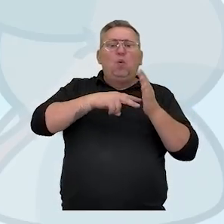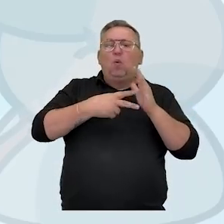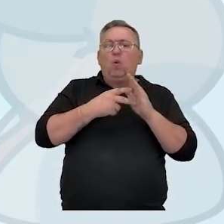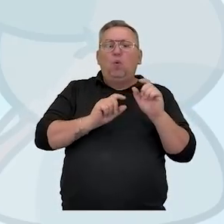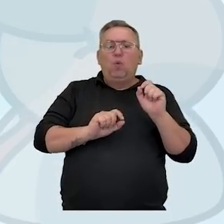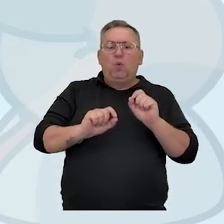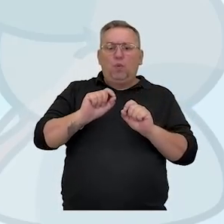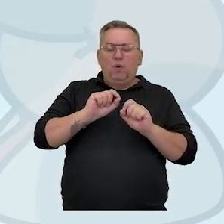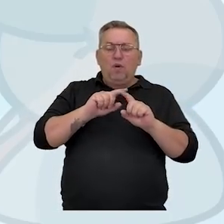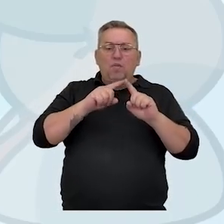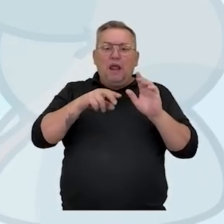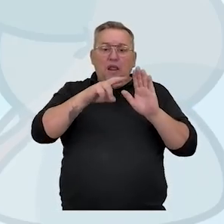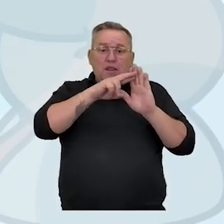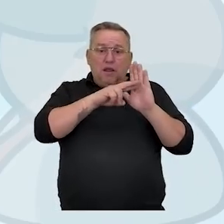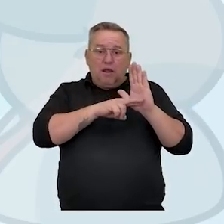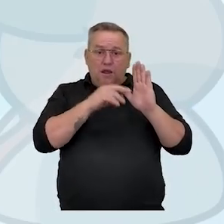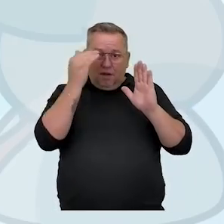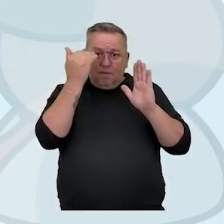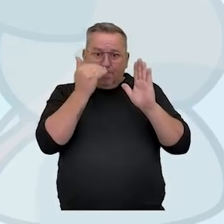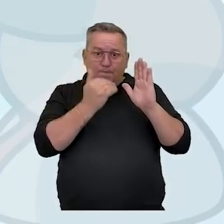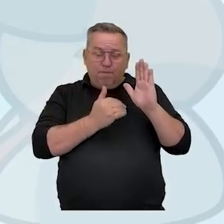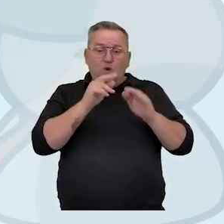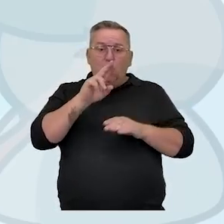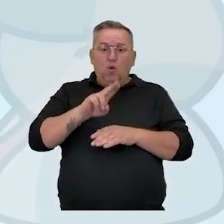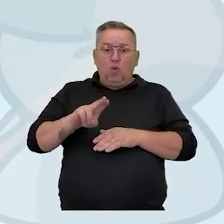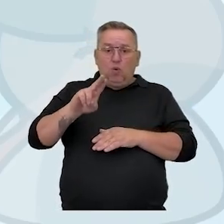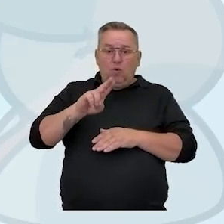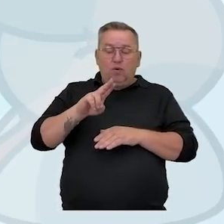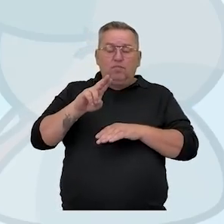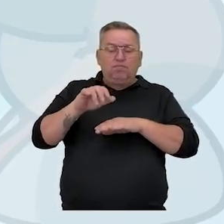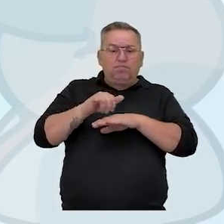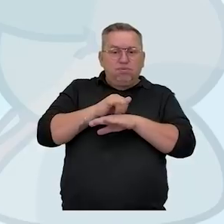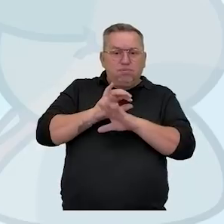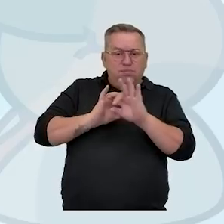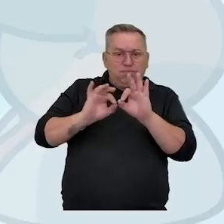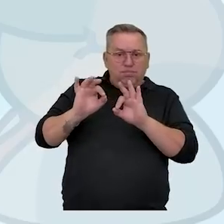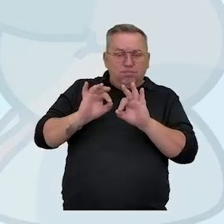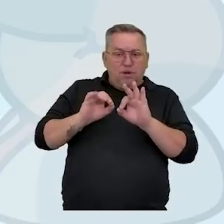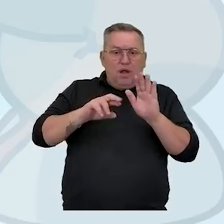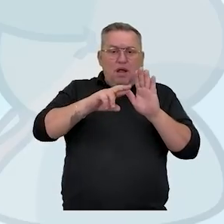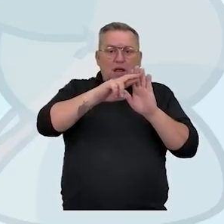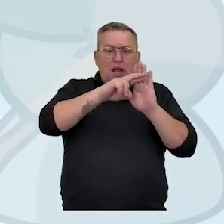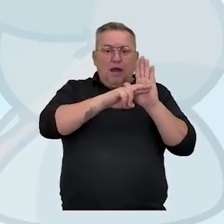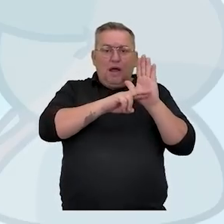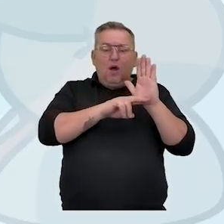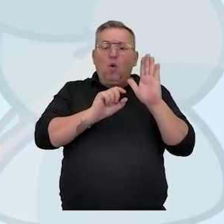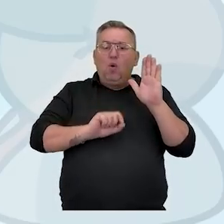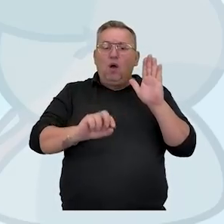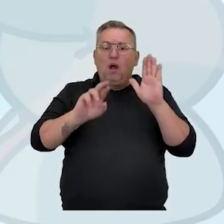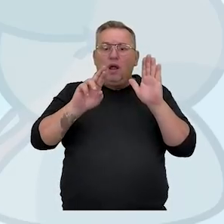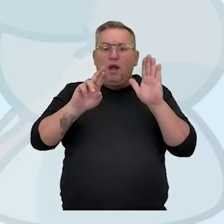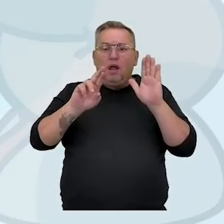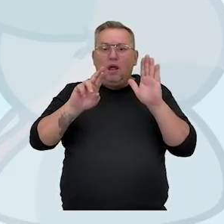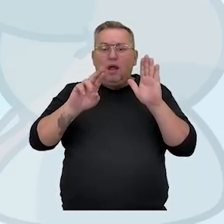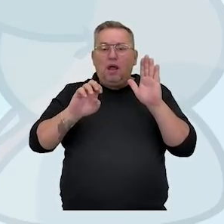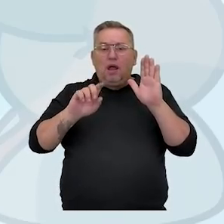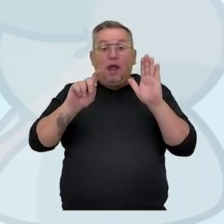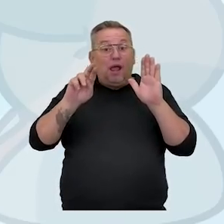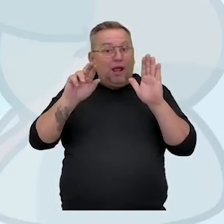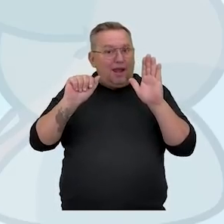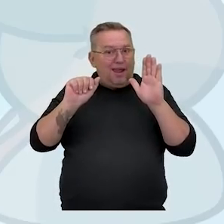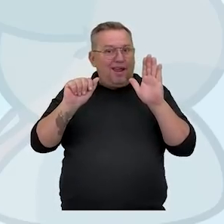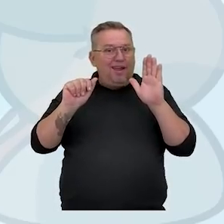com argumentos. Bom, né? Muito bem. Pode colocar a tela para eles, por favor? Vamos lá. Então, temos aí algumas